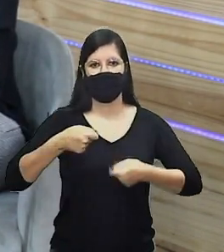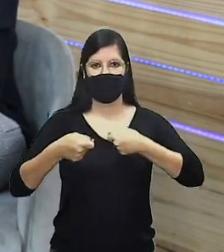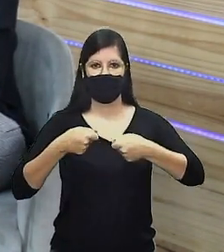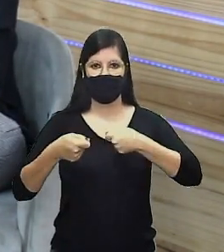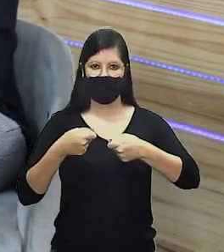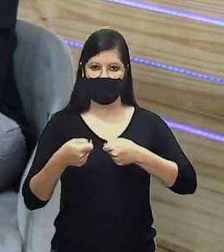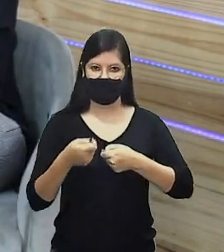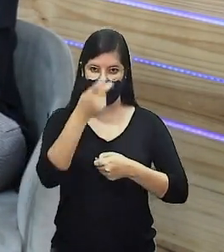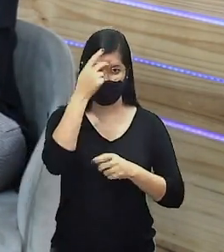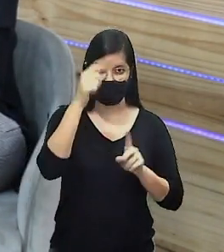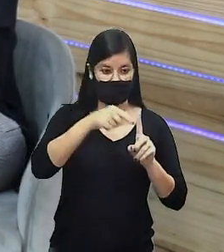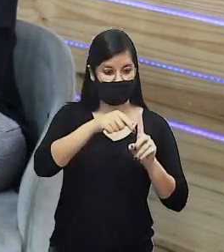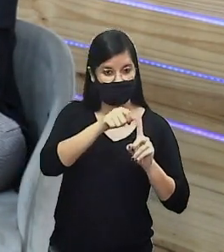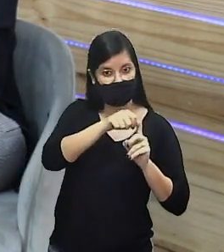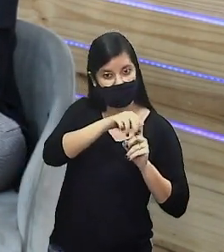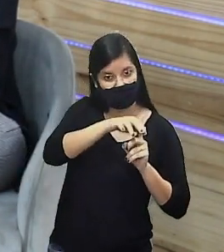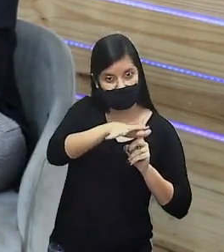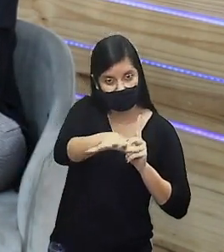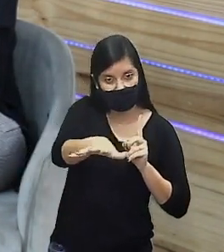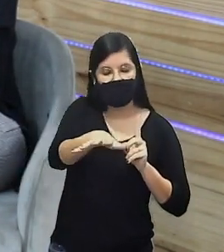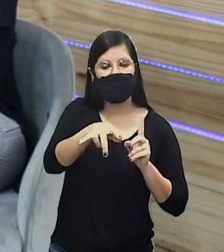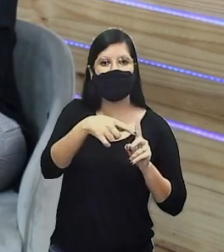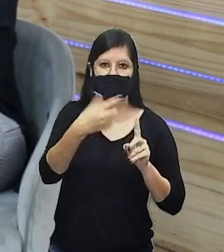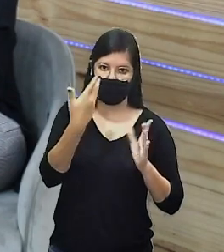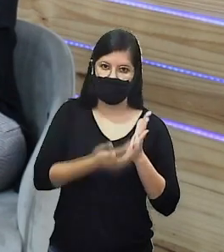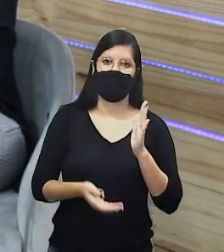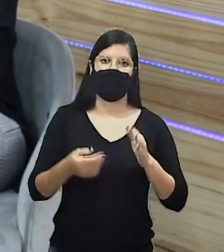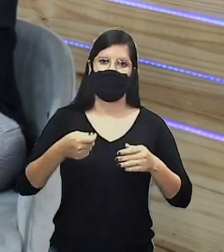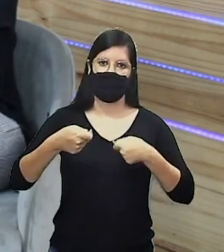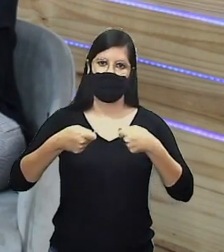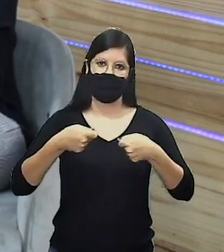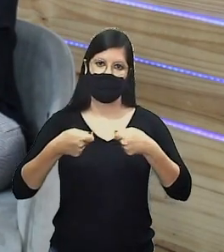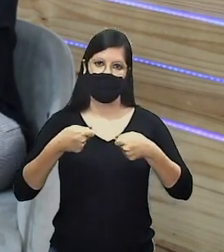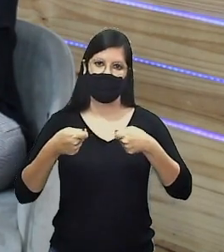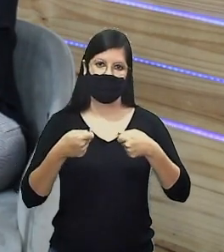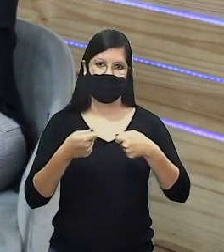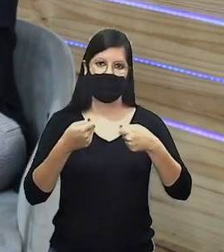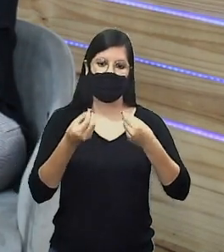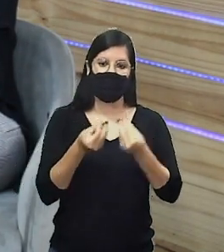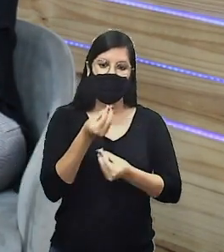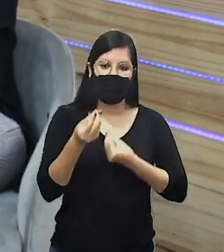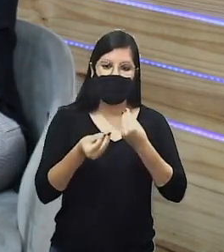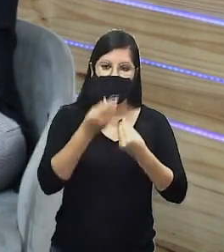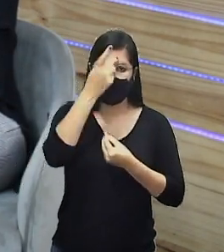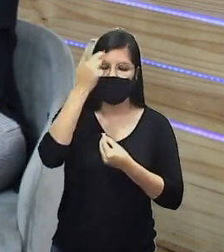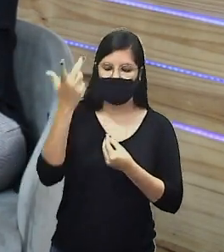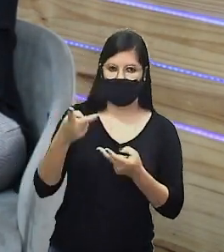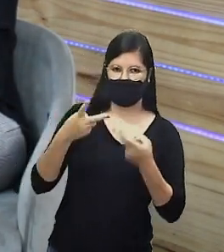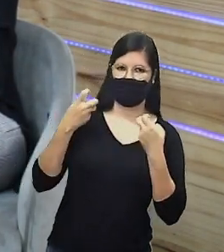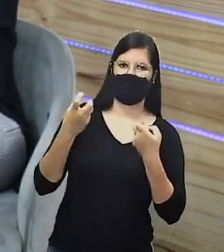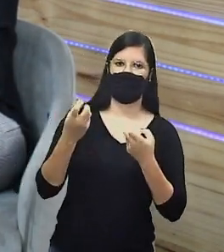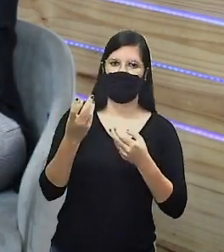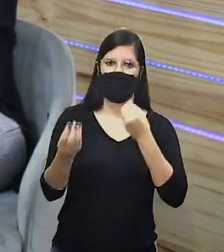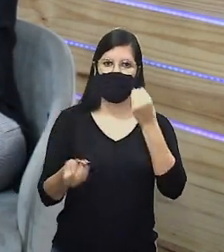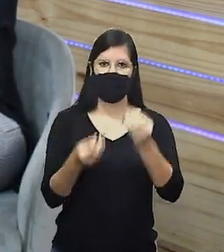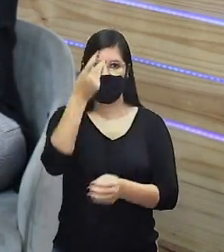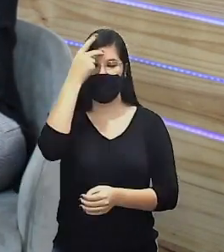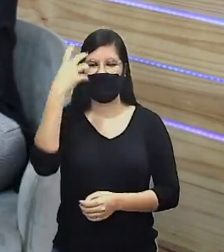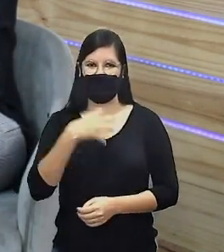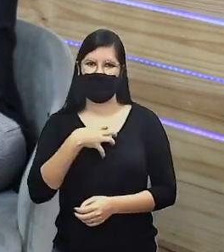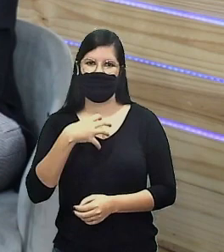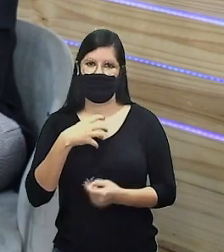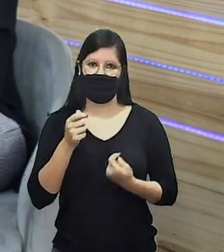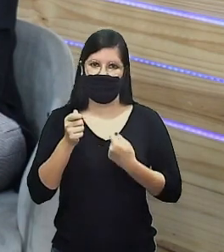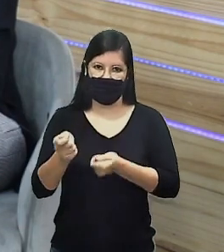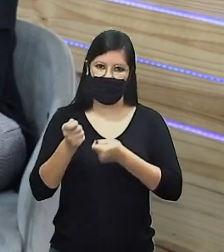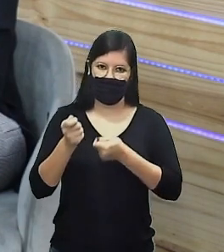quem emitiu aquela opinião vai perder o controle de como as pessoas vão reagir àquela